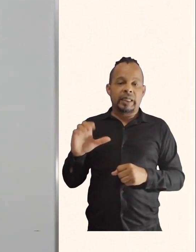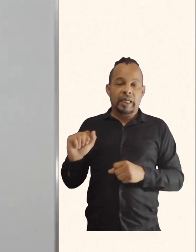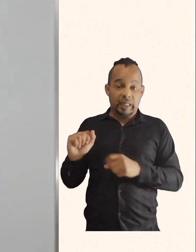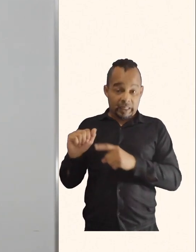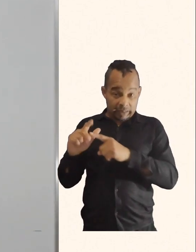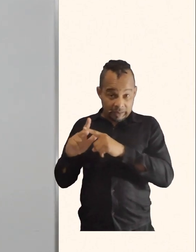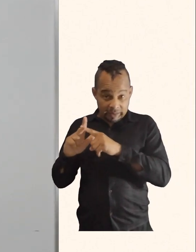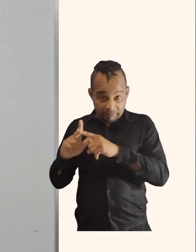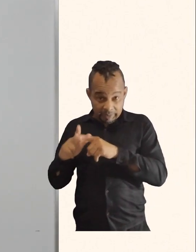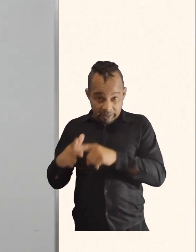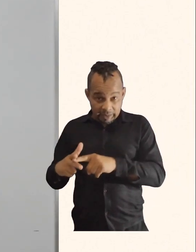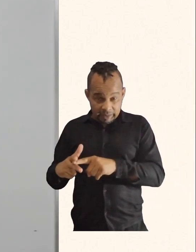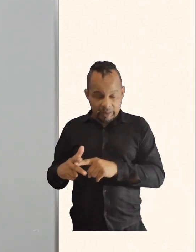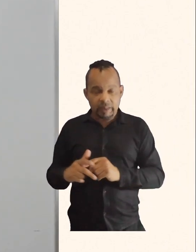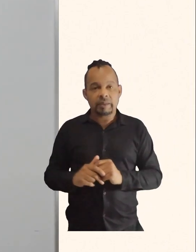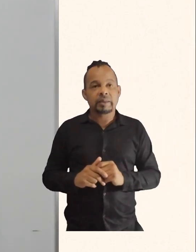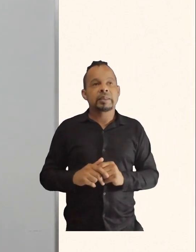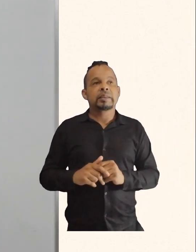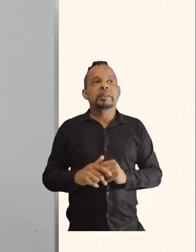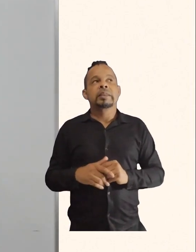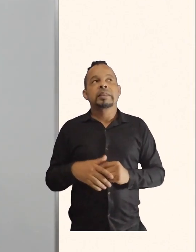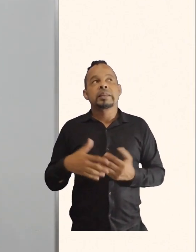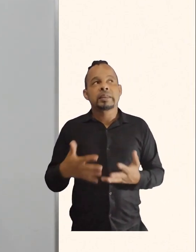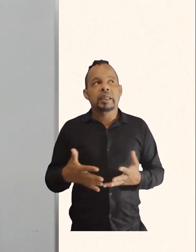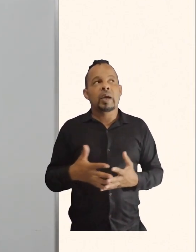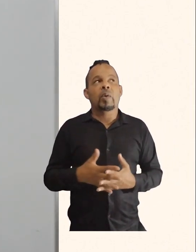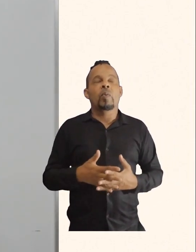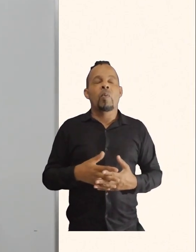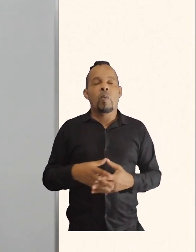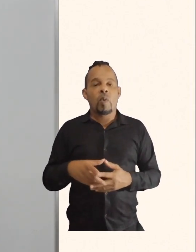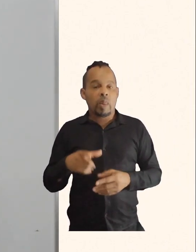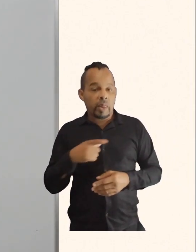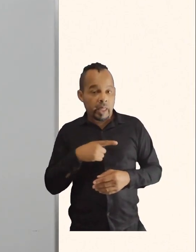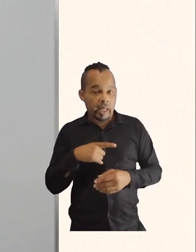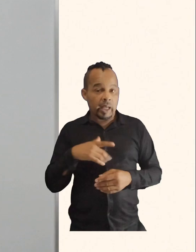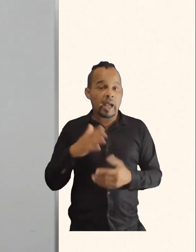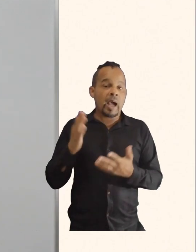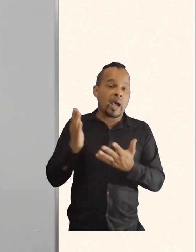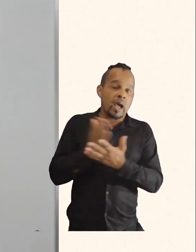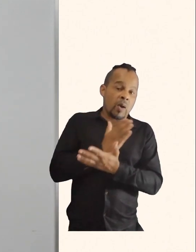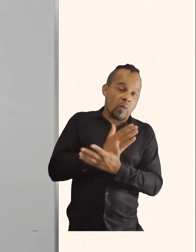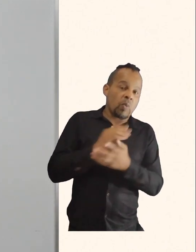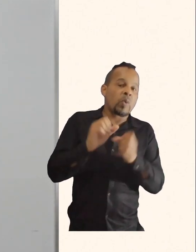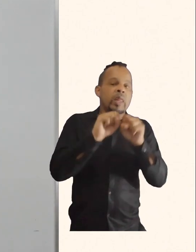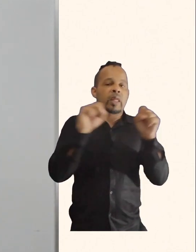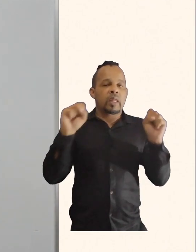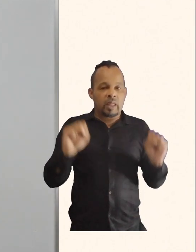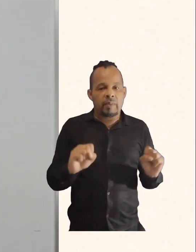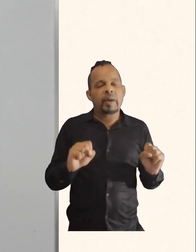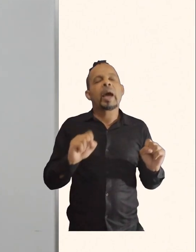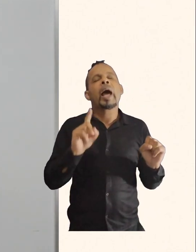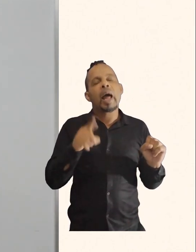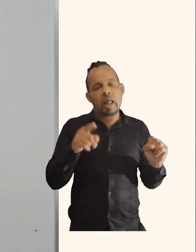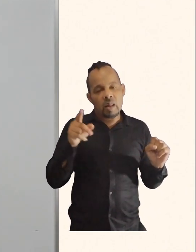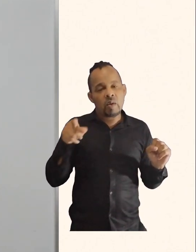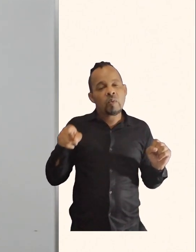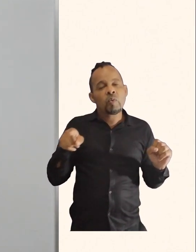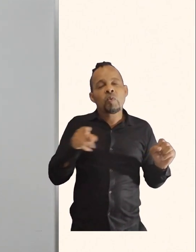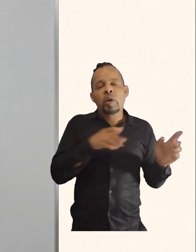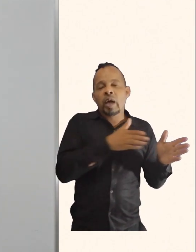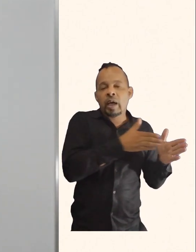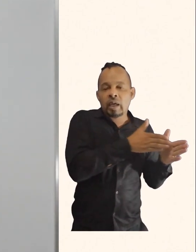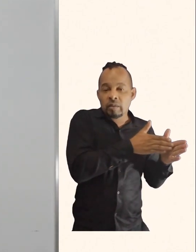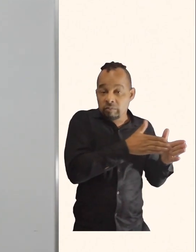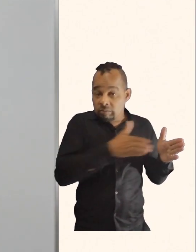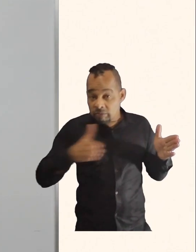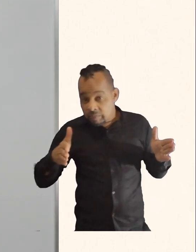curiosamente, em alguns sistemas se conserva. E essa é a parte